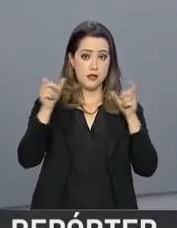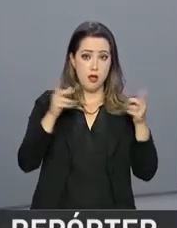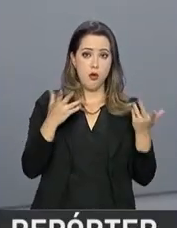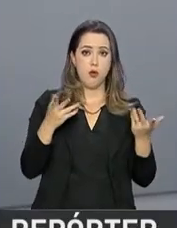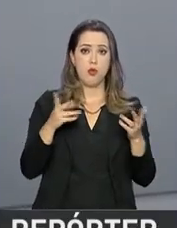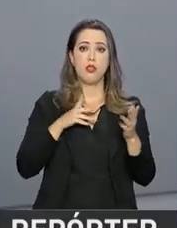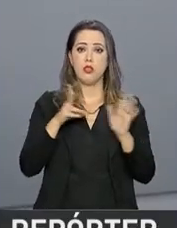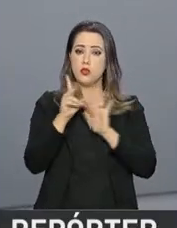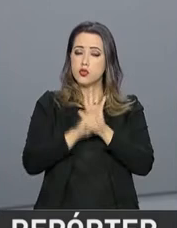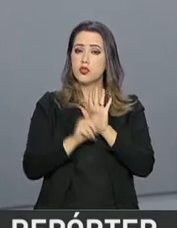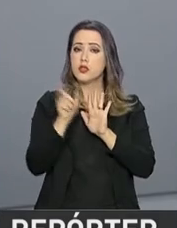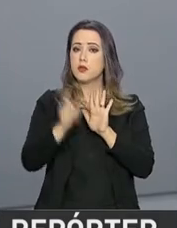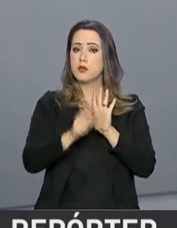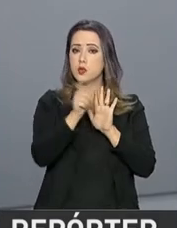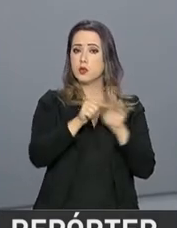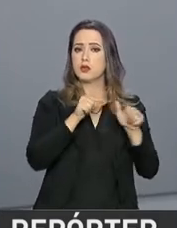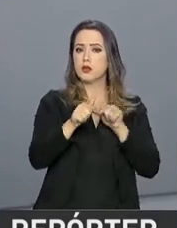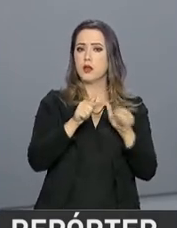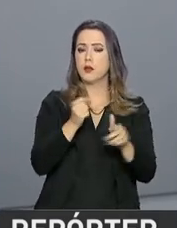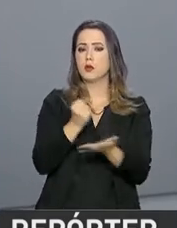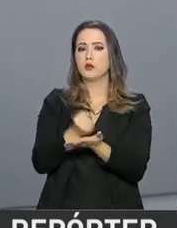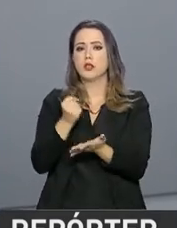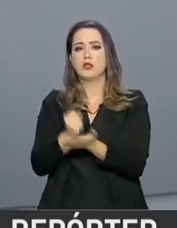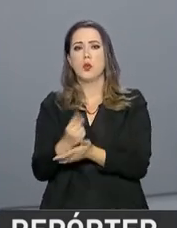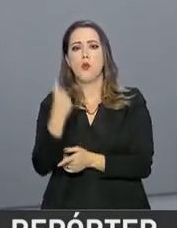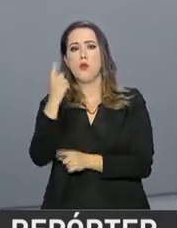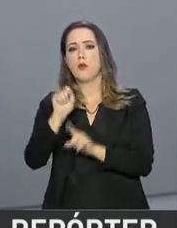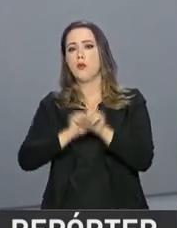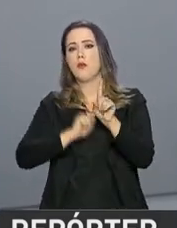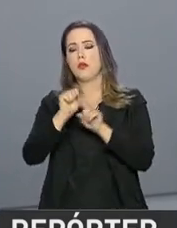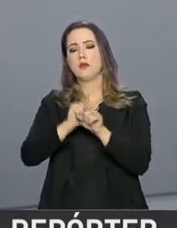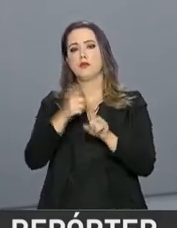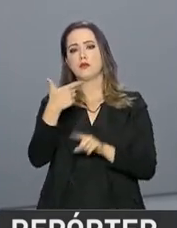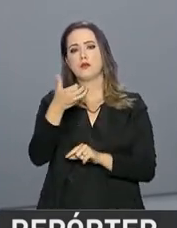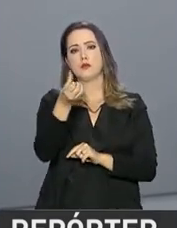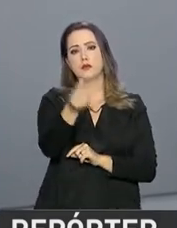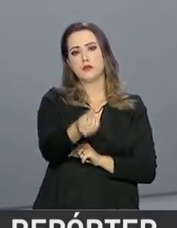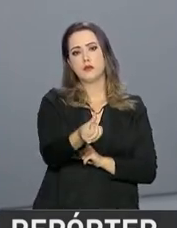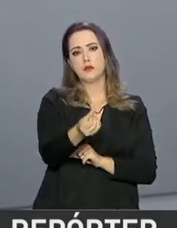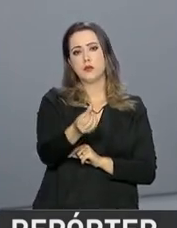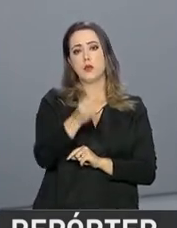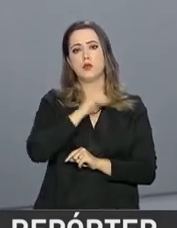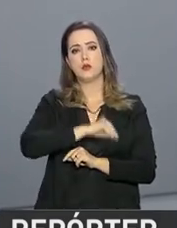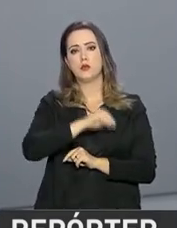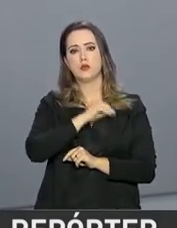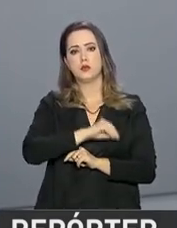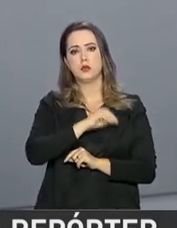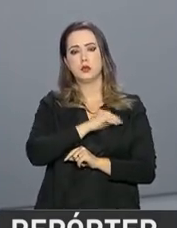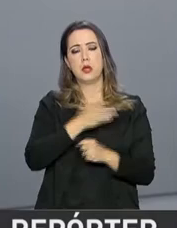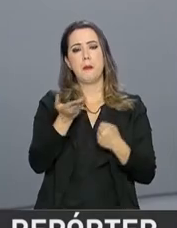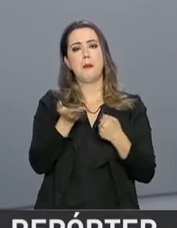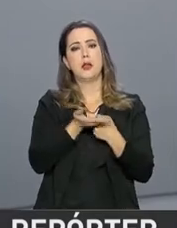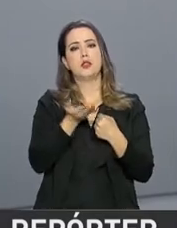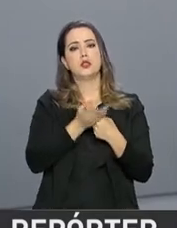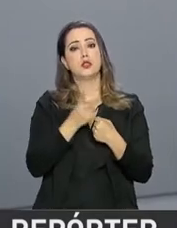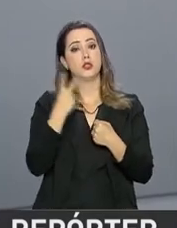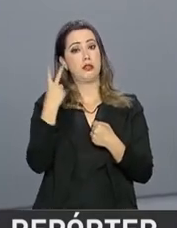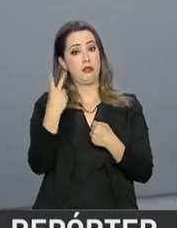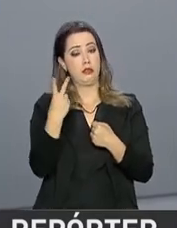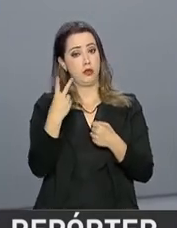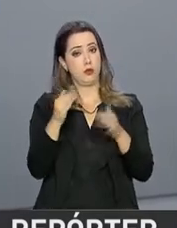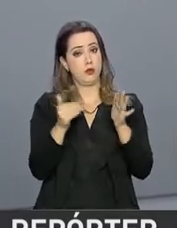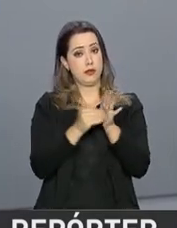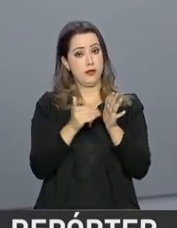direito a esses aqui quem trabalhou formalmente por pelo menos um mês em 2016 com remuneração média de até dois salários